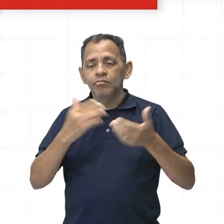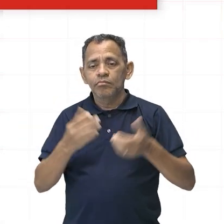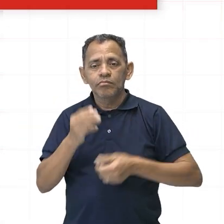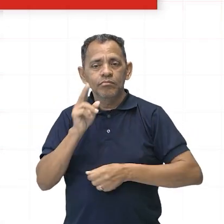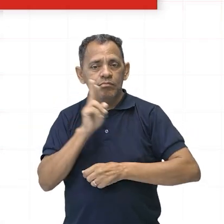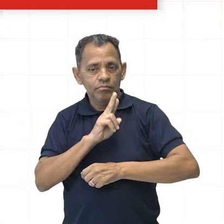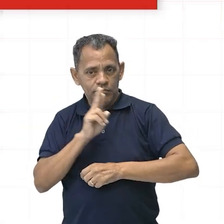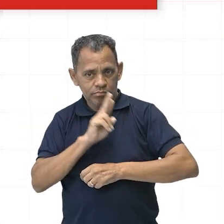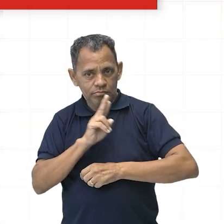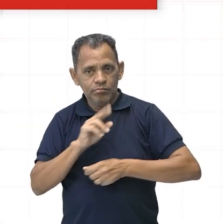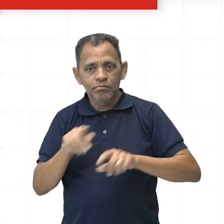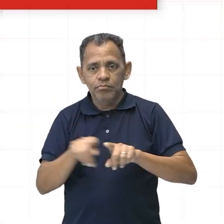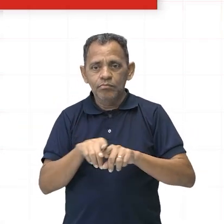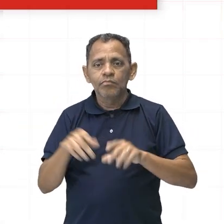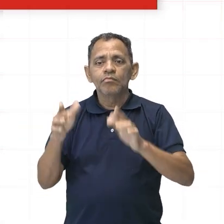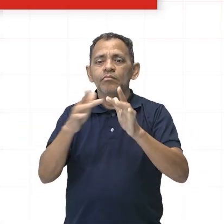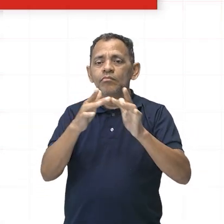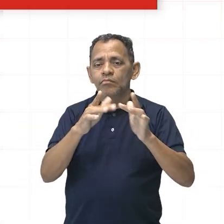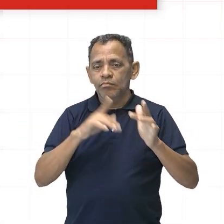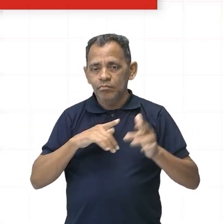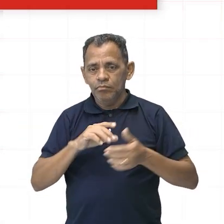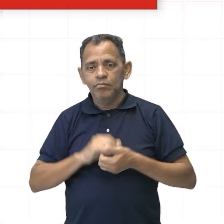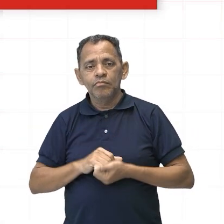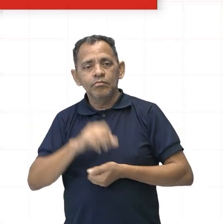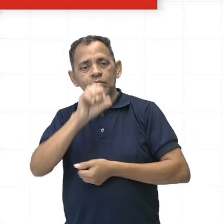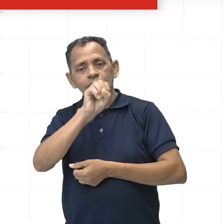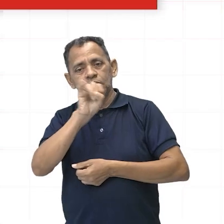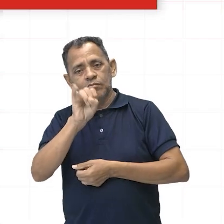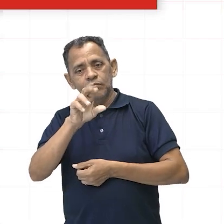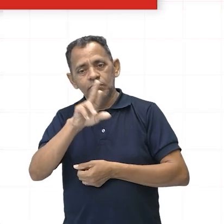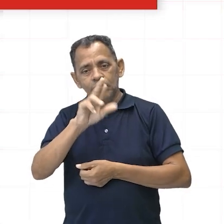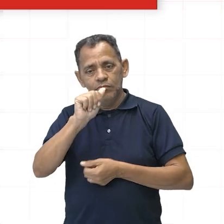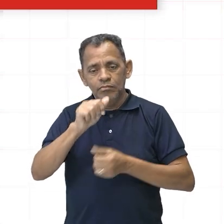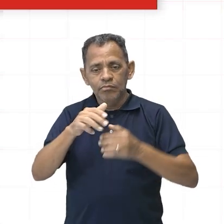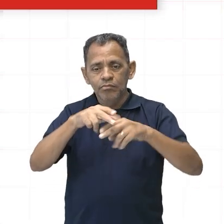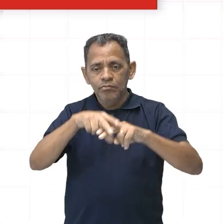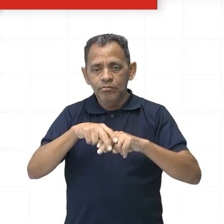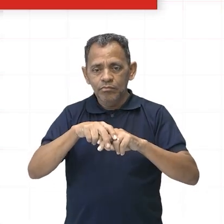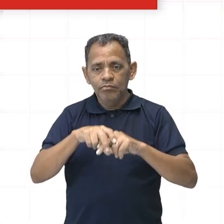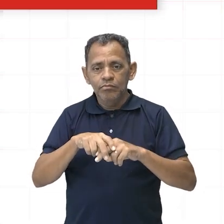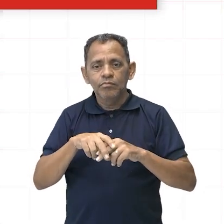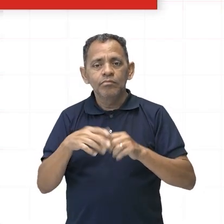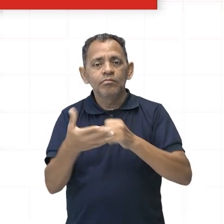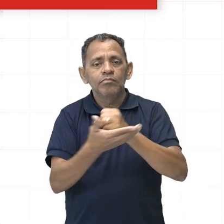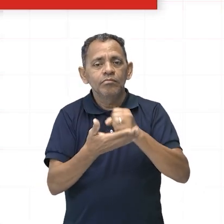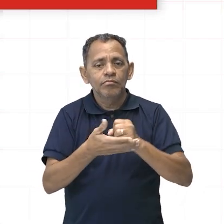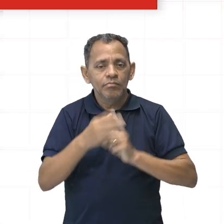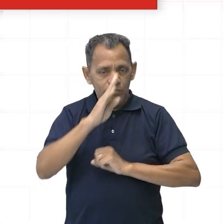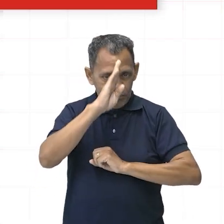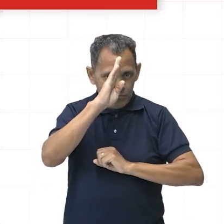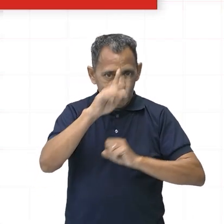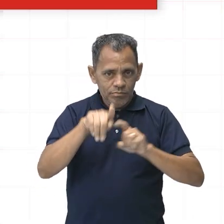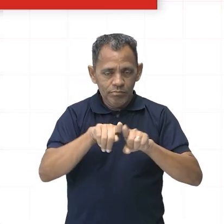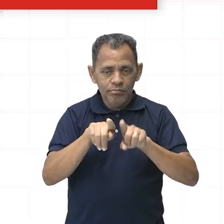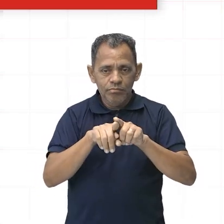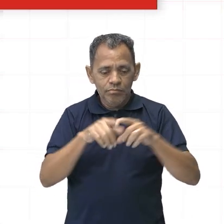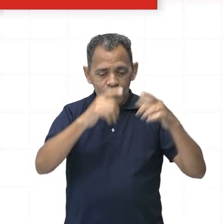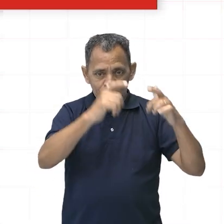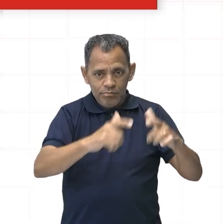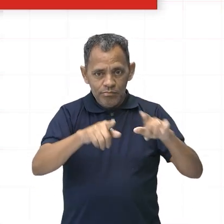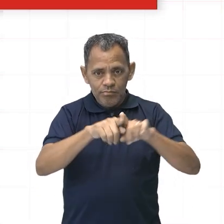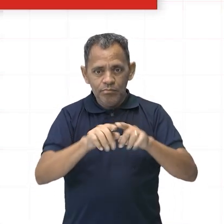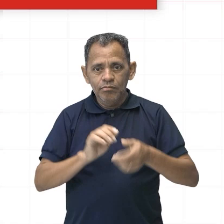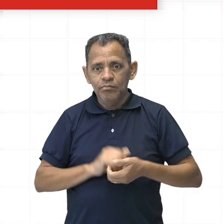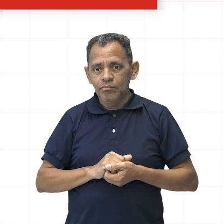tendo esse grande contato com a Síria por conta de uma base militar. E essa base militar, ela vai ser conhecida como a base